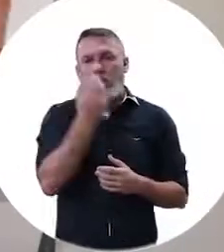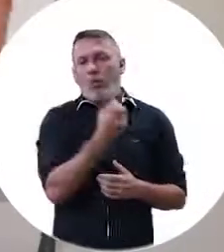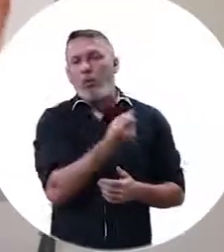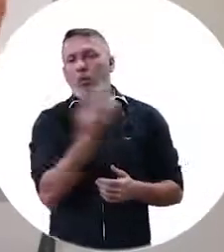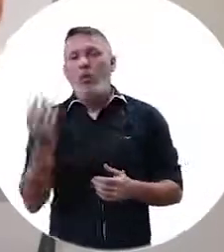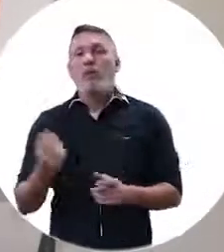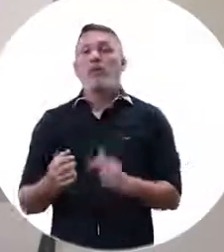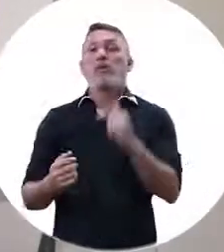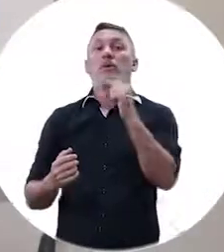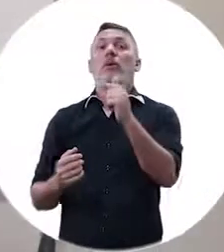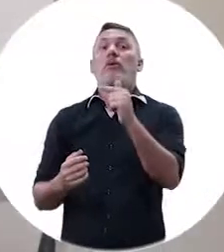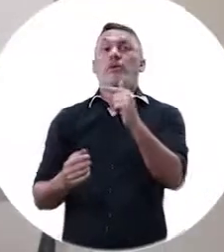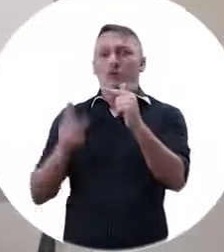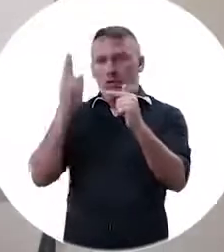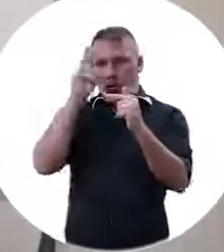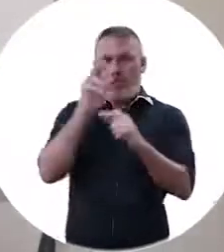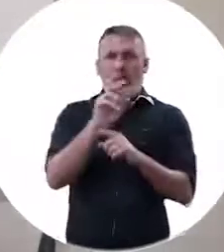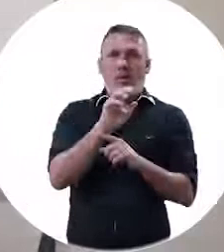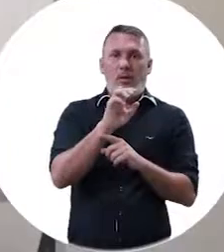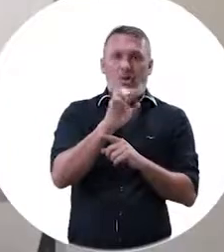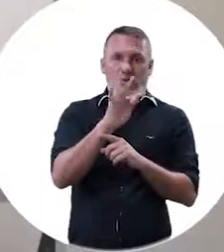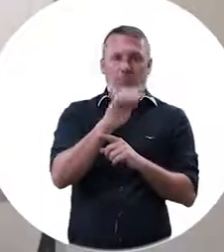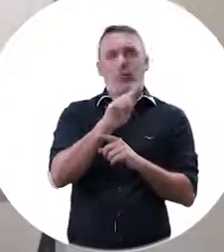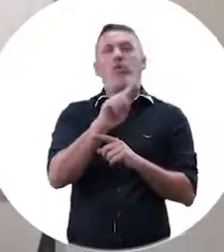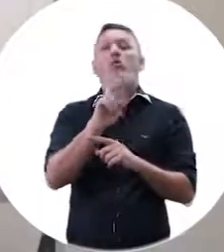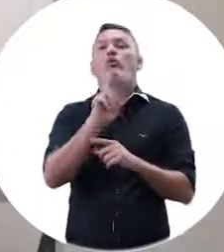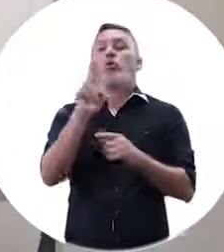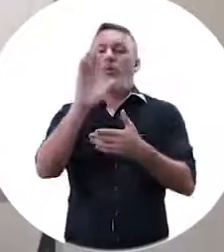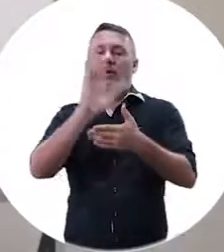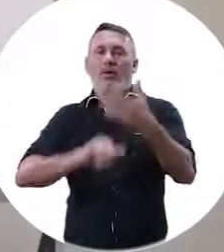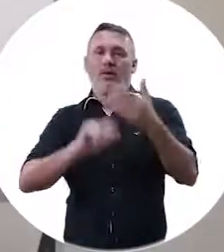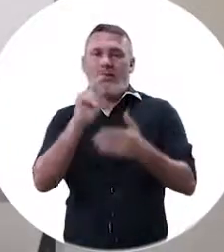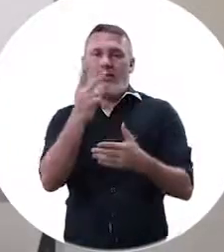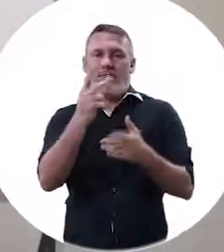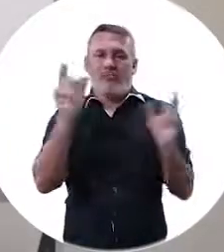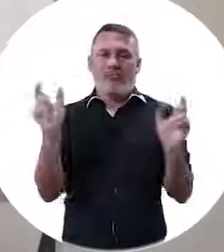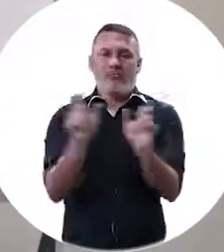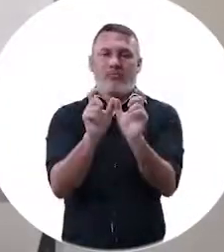carbonos. Hept. Junta o nome, some com H.